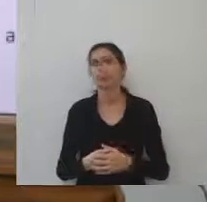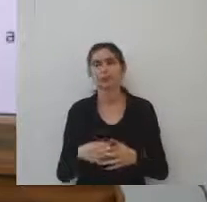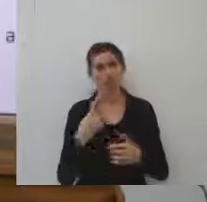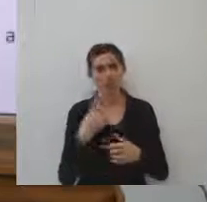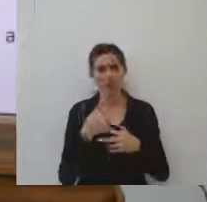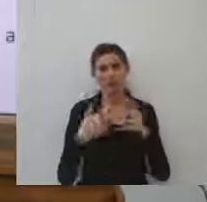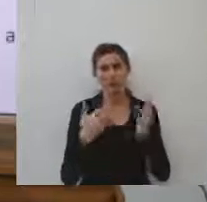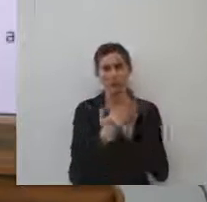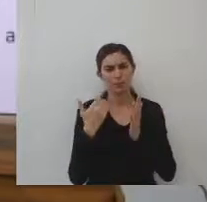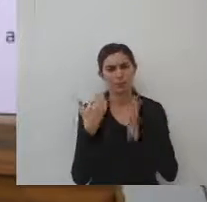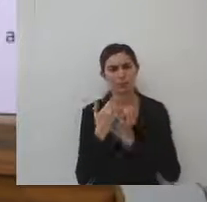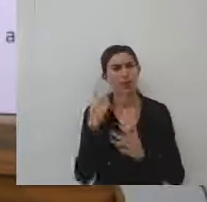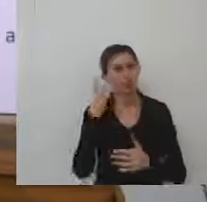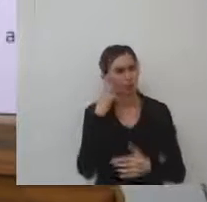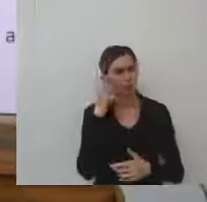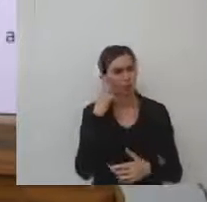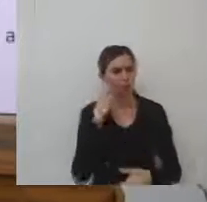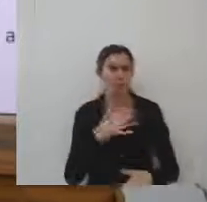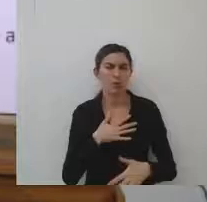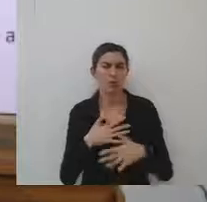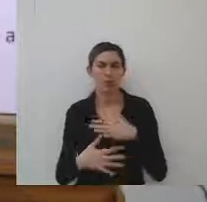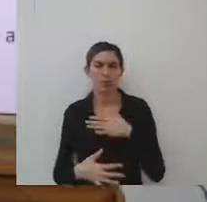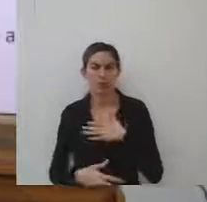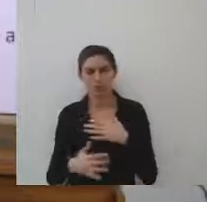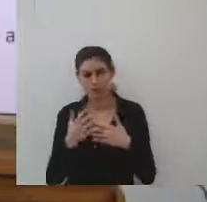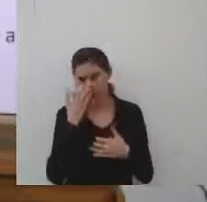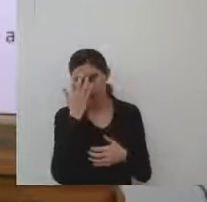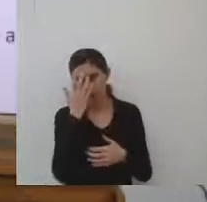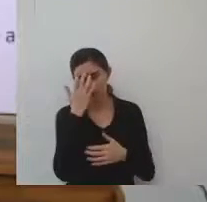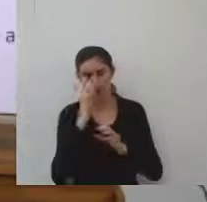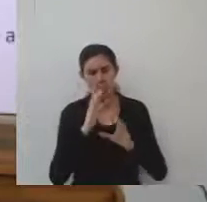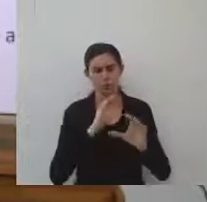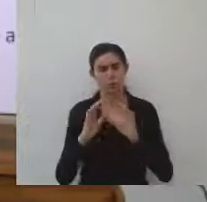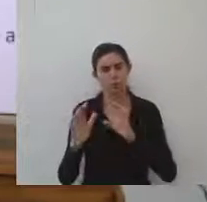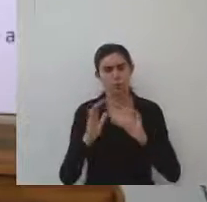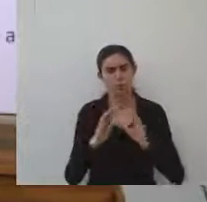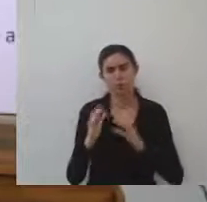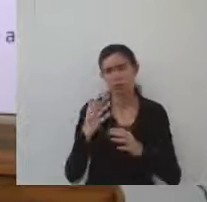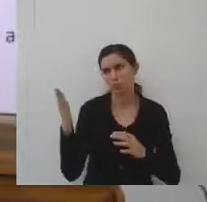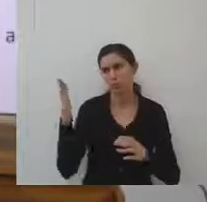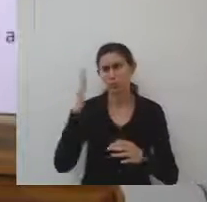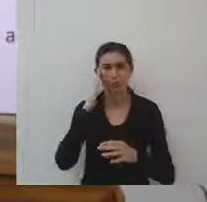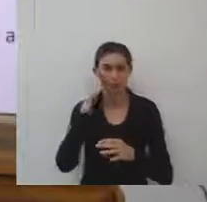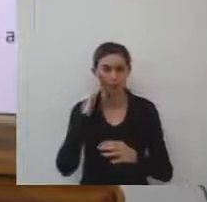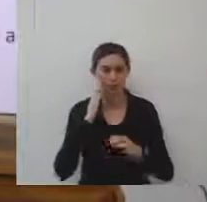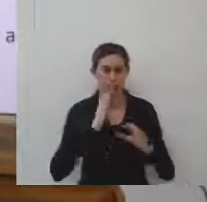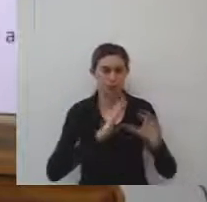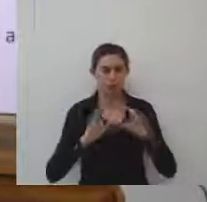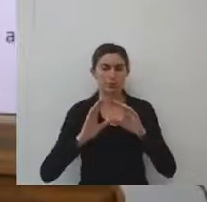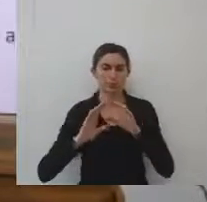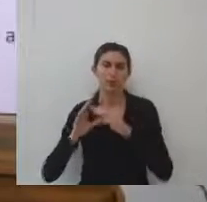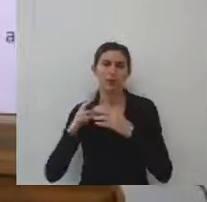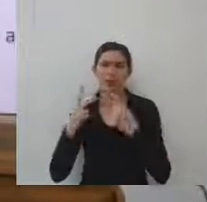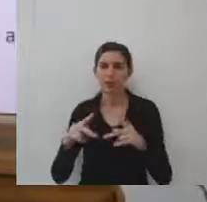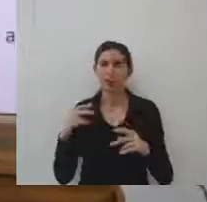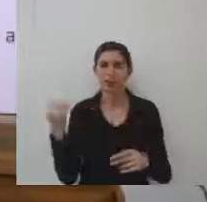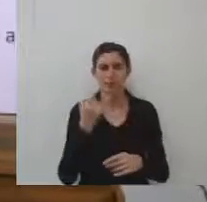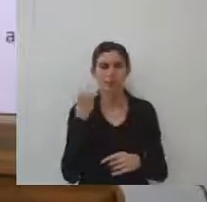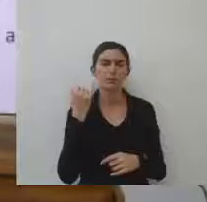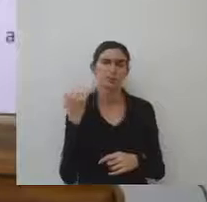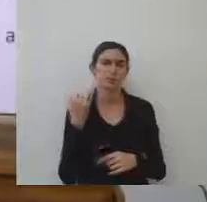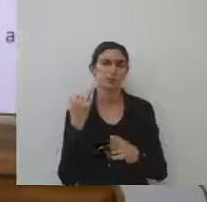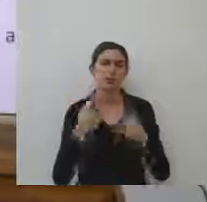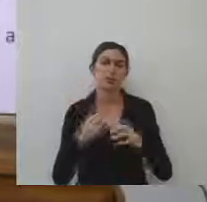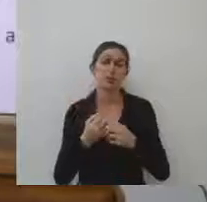Uma maior consciência corporal, facilitando a comunicação. A gente sabe que a comunicação ela é